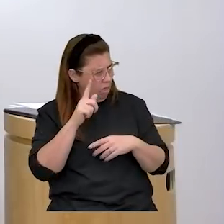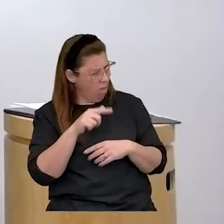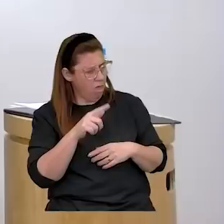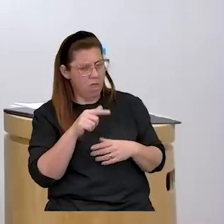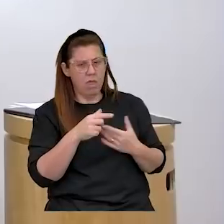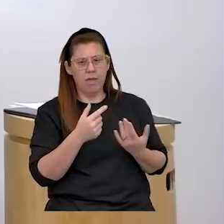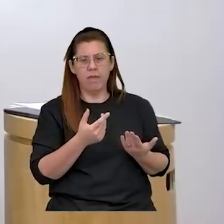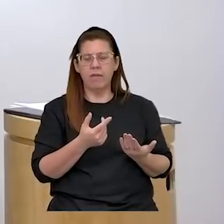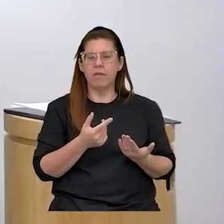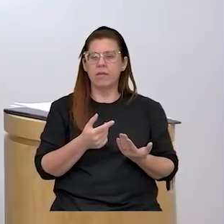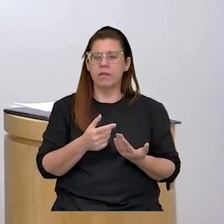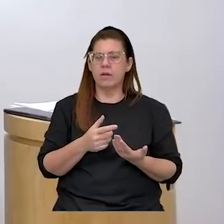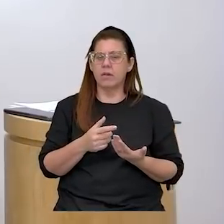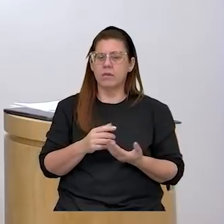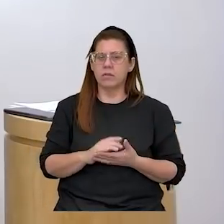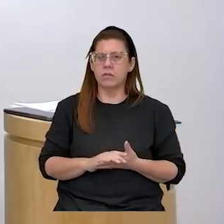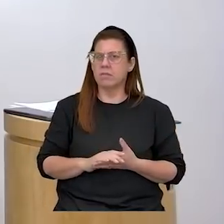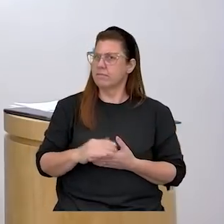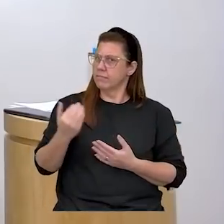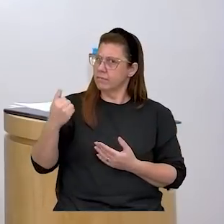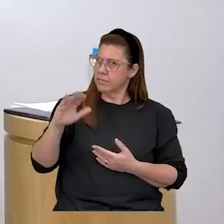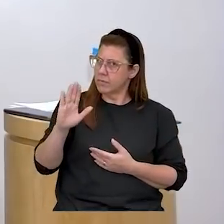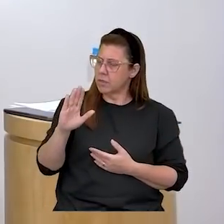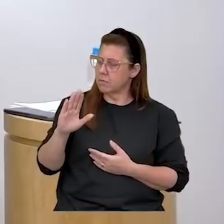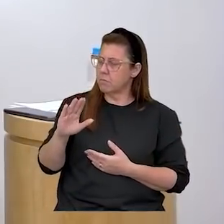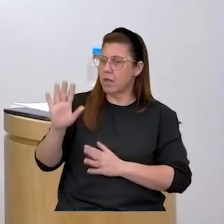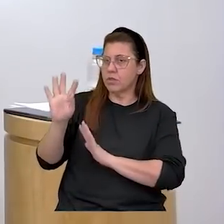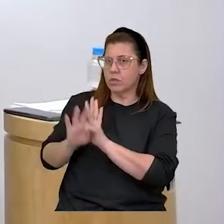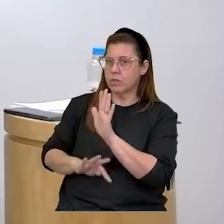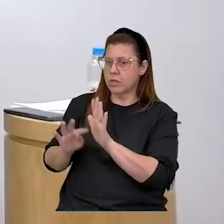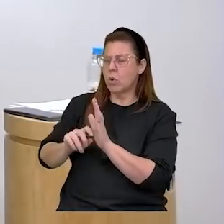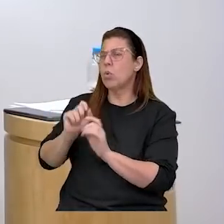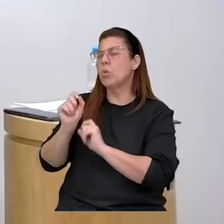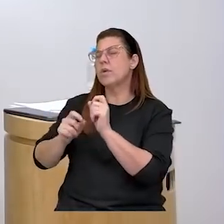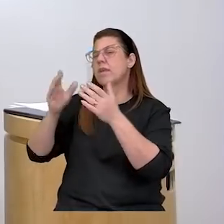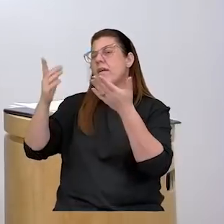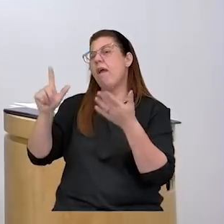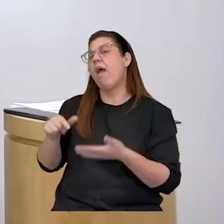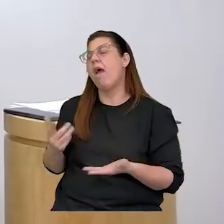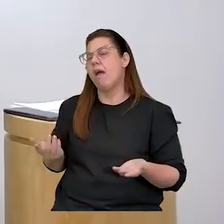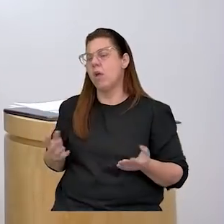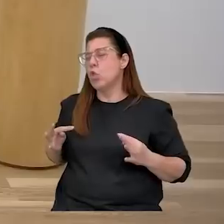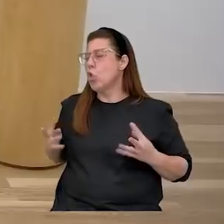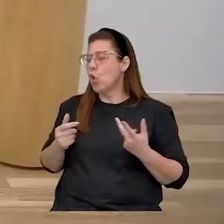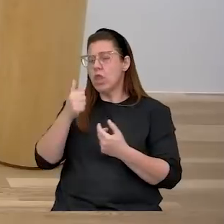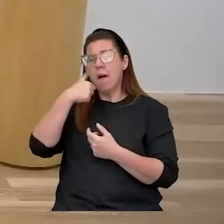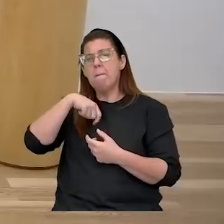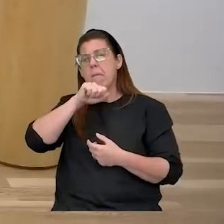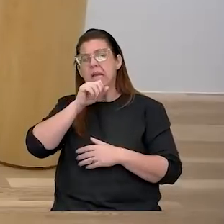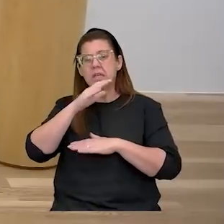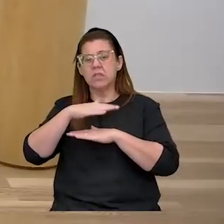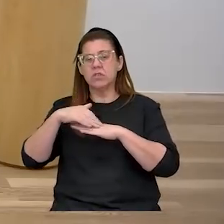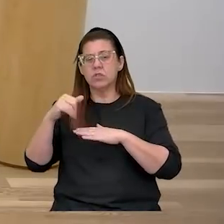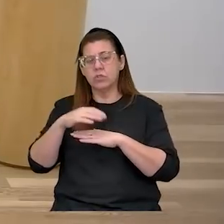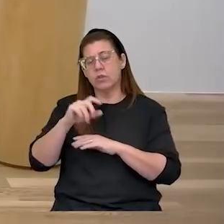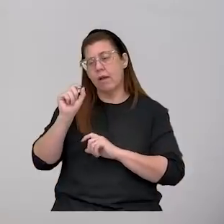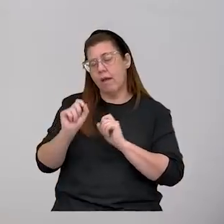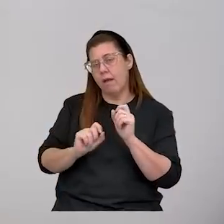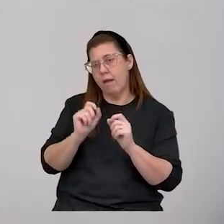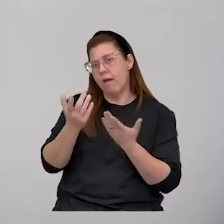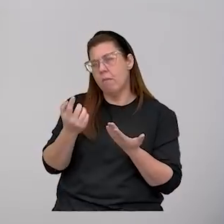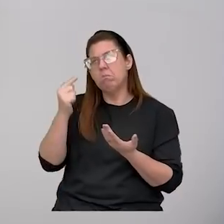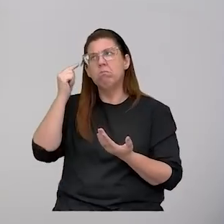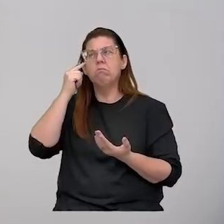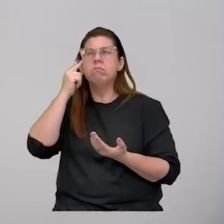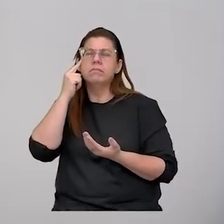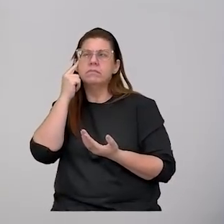aí vai um pouco além do texto aí, toda a intertextualidade? O que podemos falar sobre essa parte toda mãe gentil? Então, a gente pode pensar